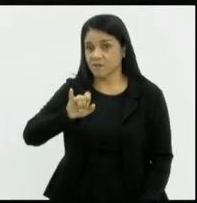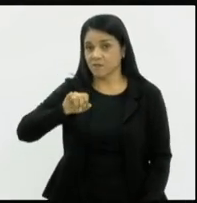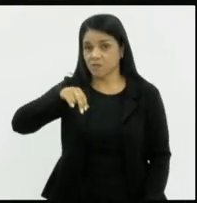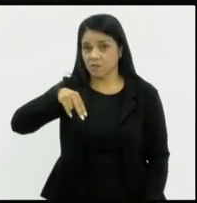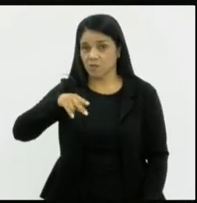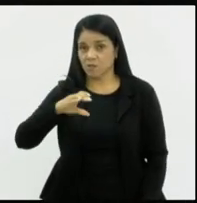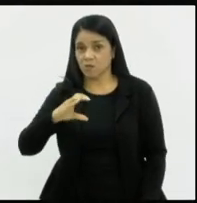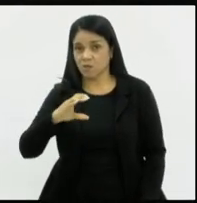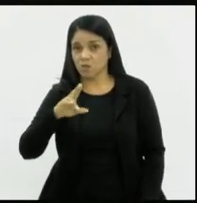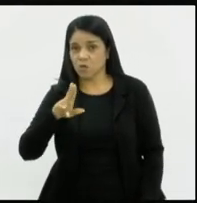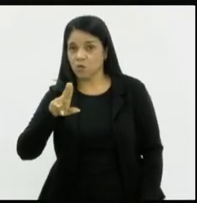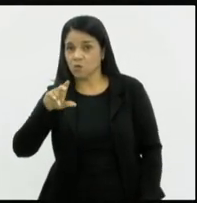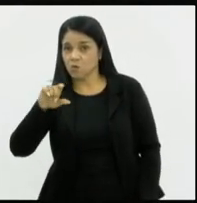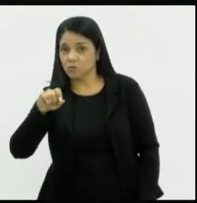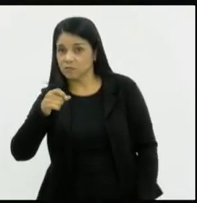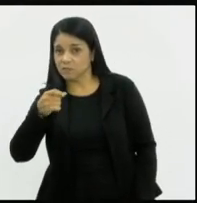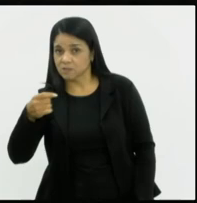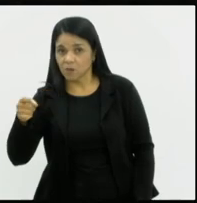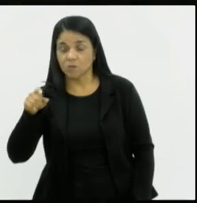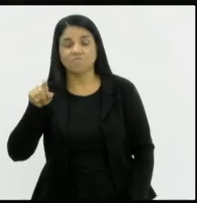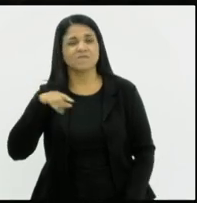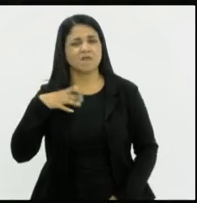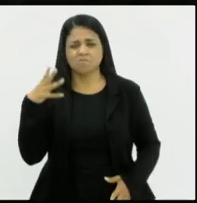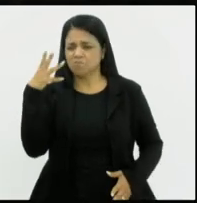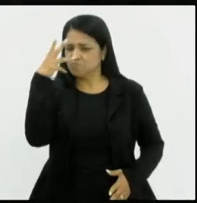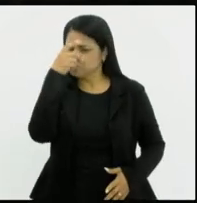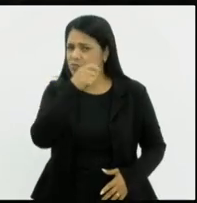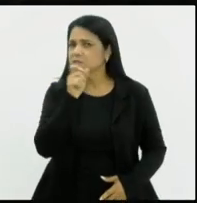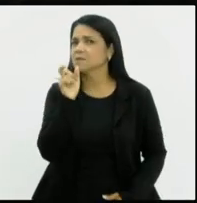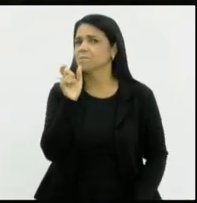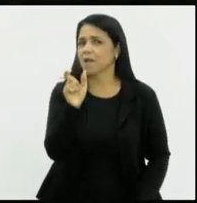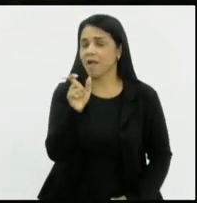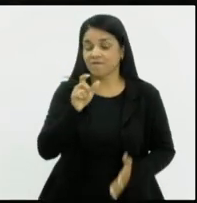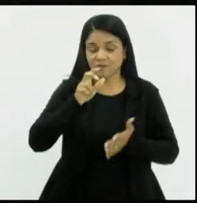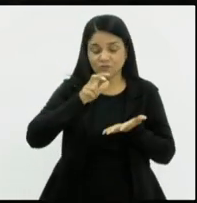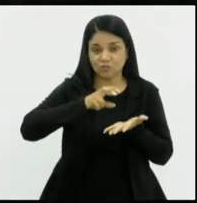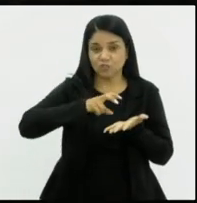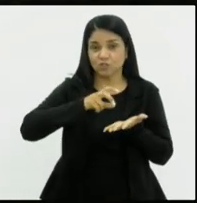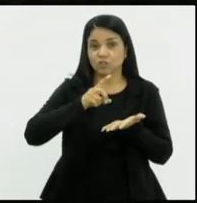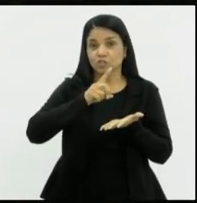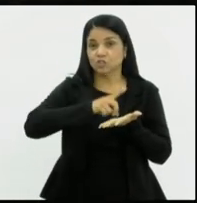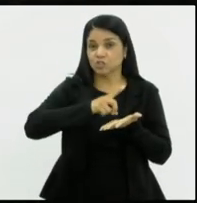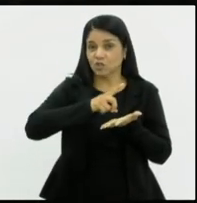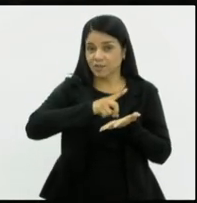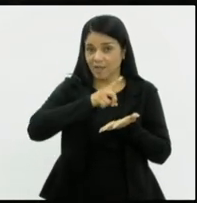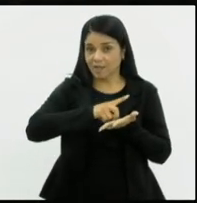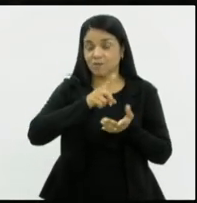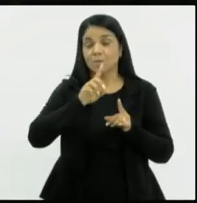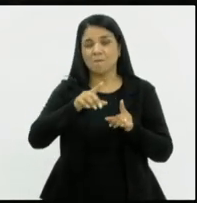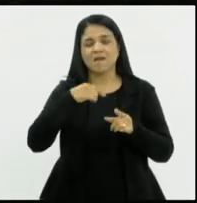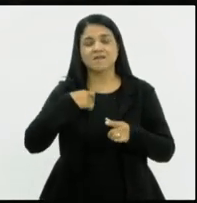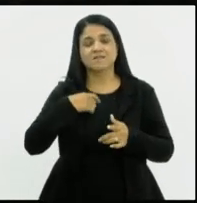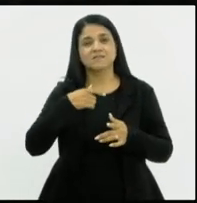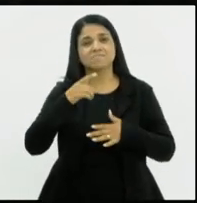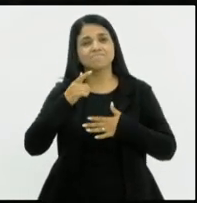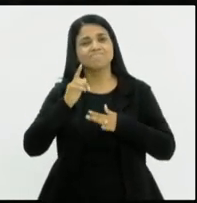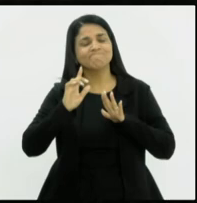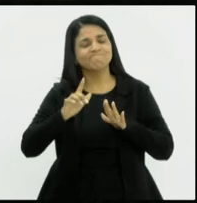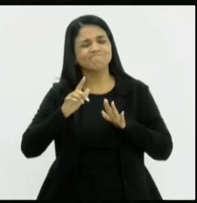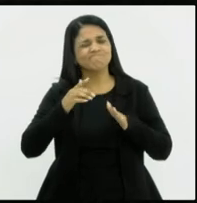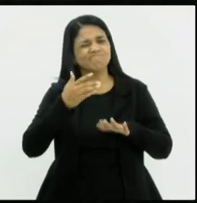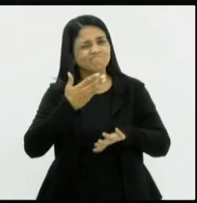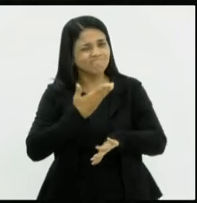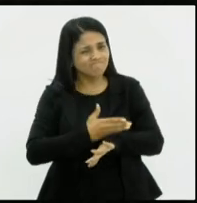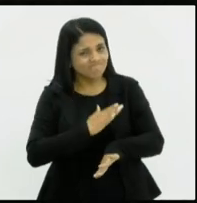bonita no dicionário, no papel, que soa muito bem aos ouvidos, mas que, na